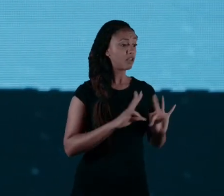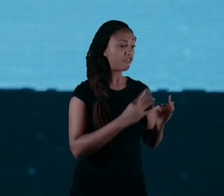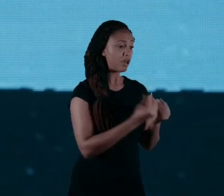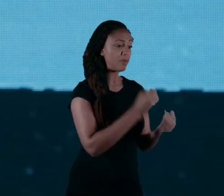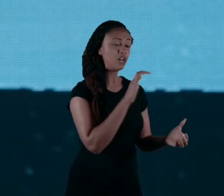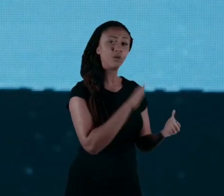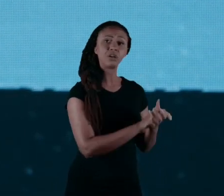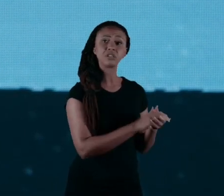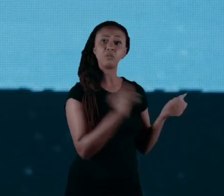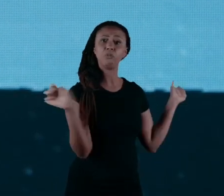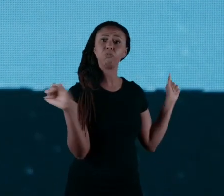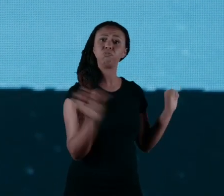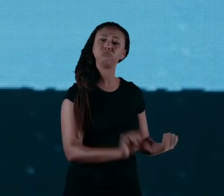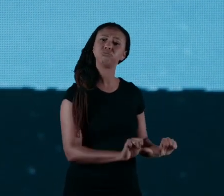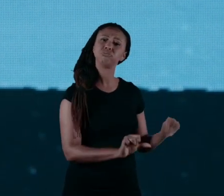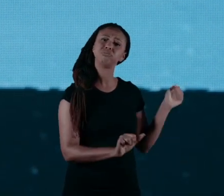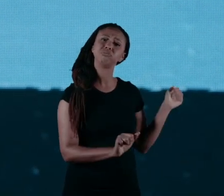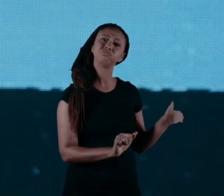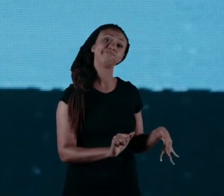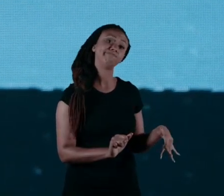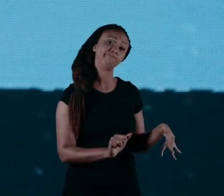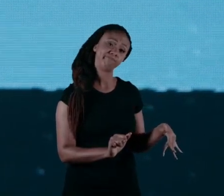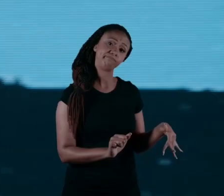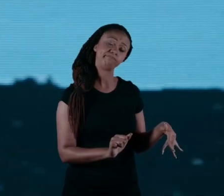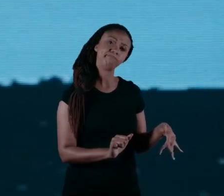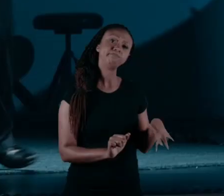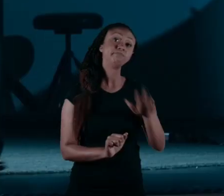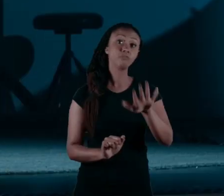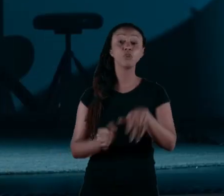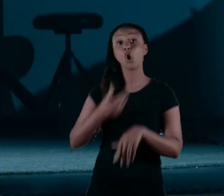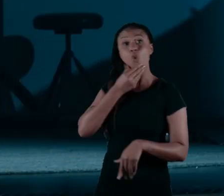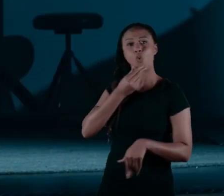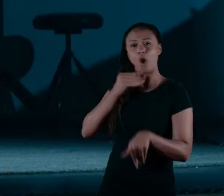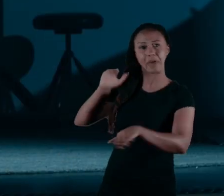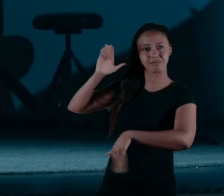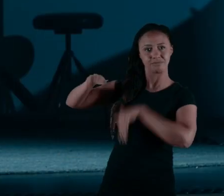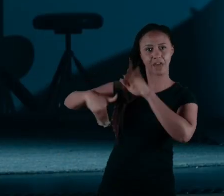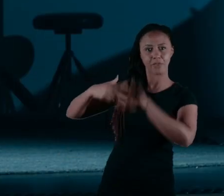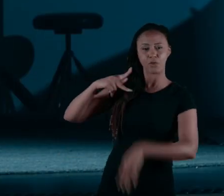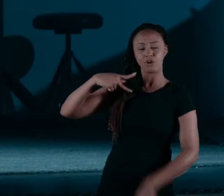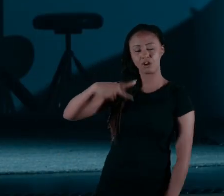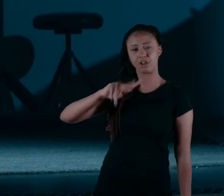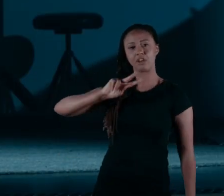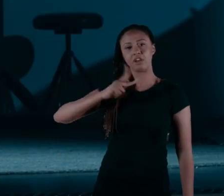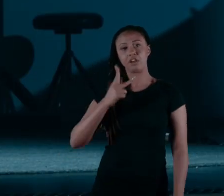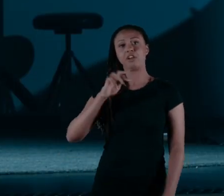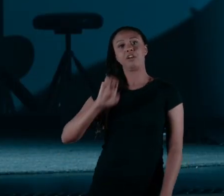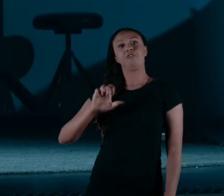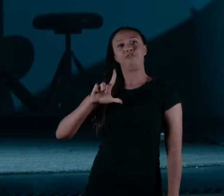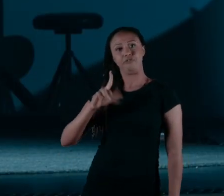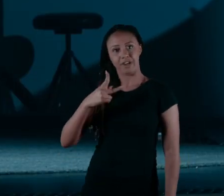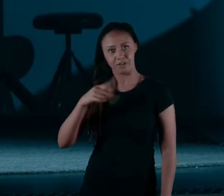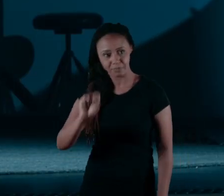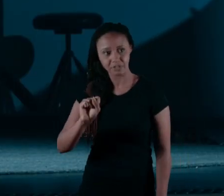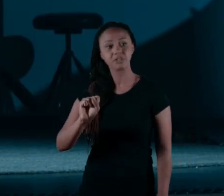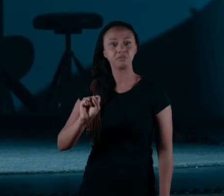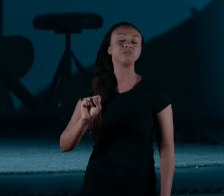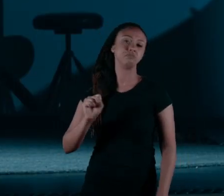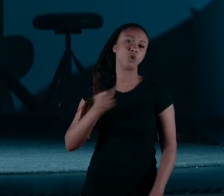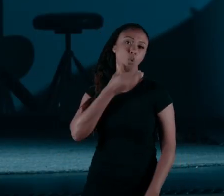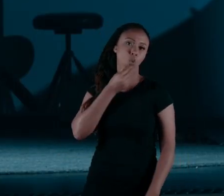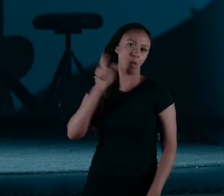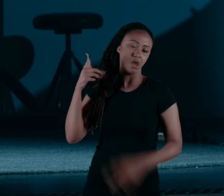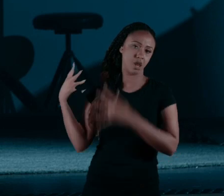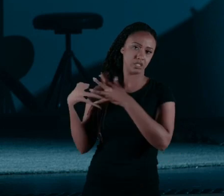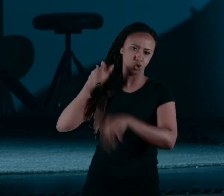seu casamento. Se você pegar o Michael Phelps, que bateu todos os recordes como nadador, sem